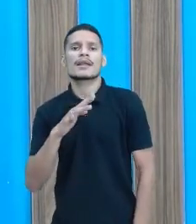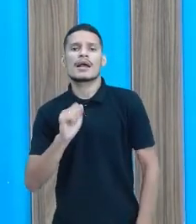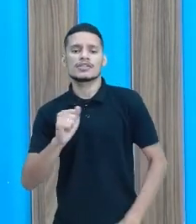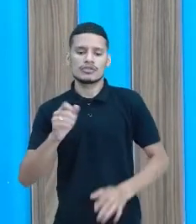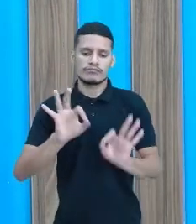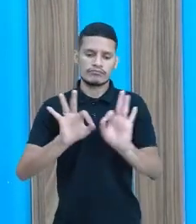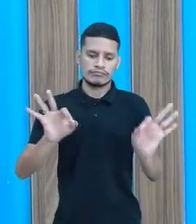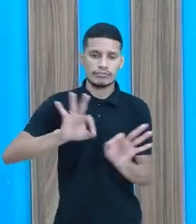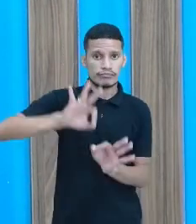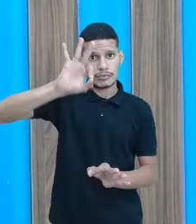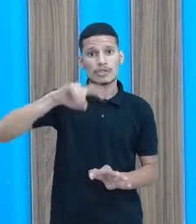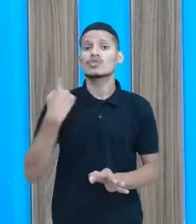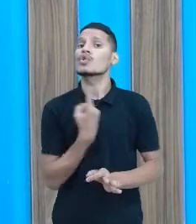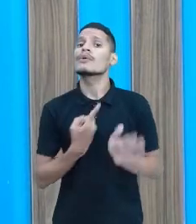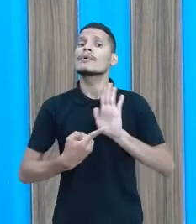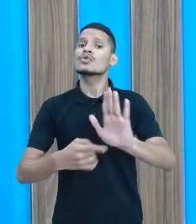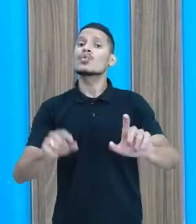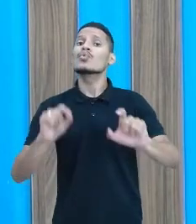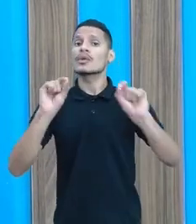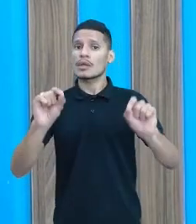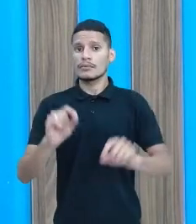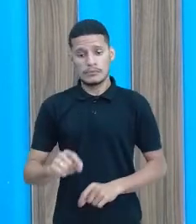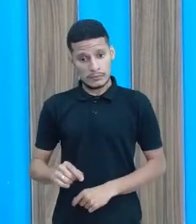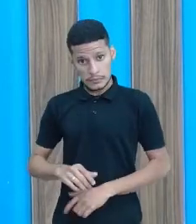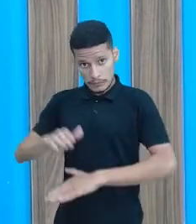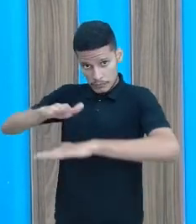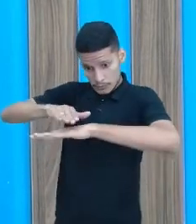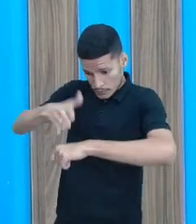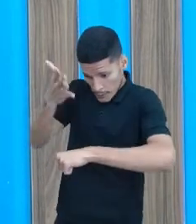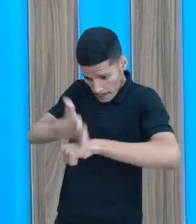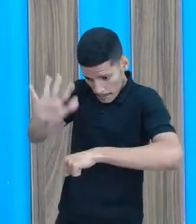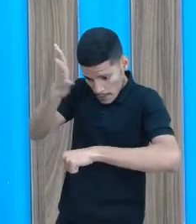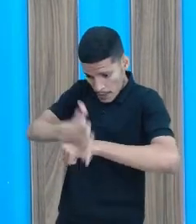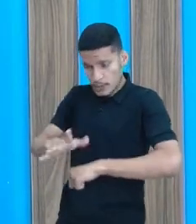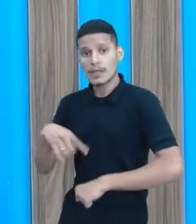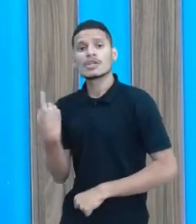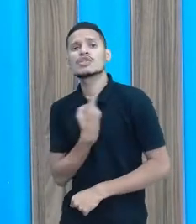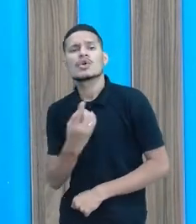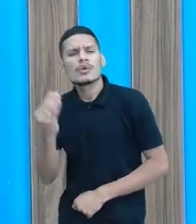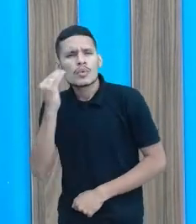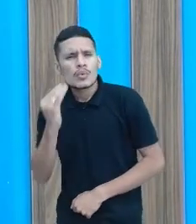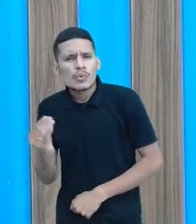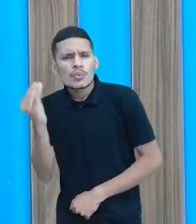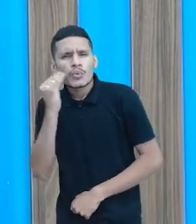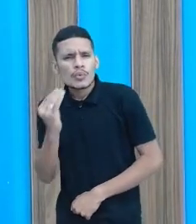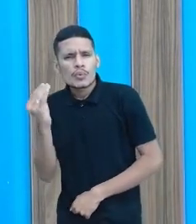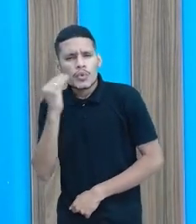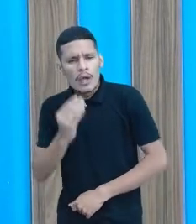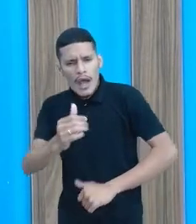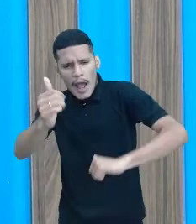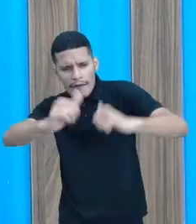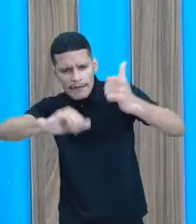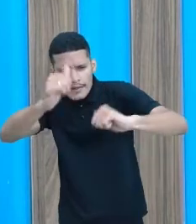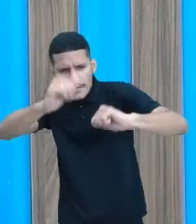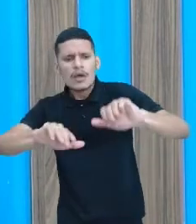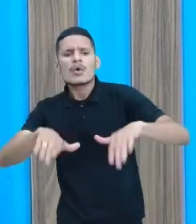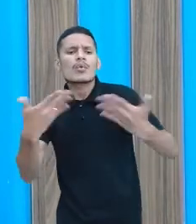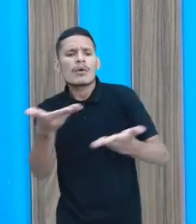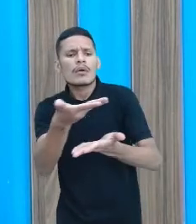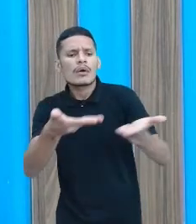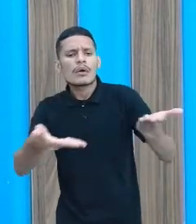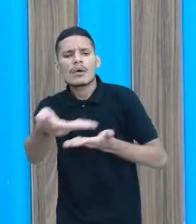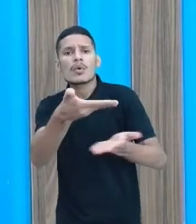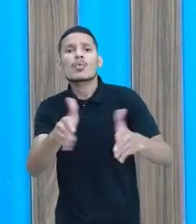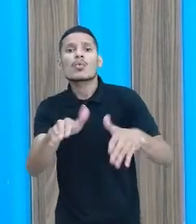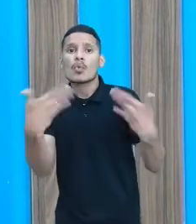gente apresentou foi o seguinte: a partir de uma situação prática, a gente ficou tentando verificar quais eram essas relações,